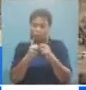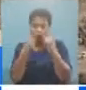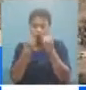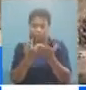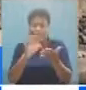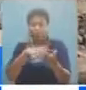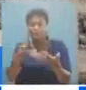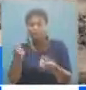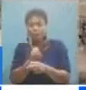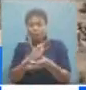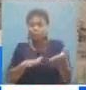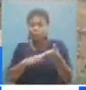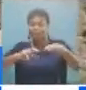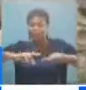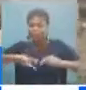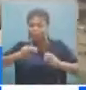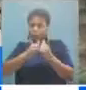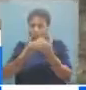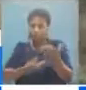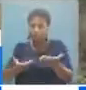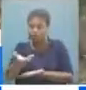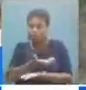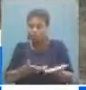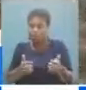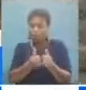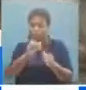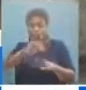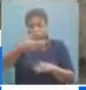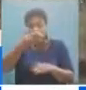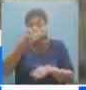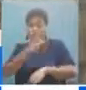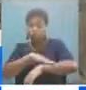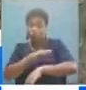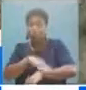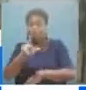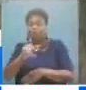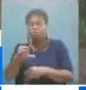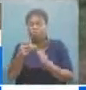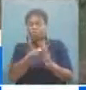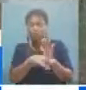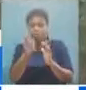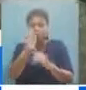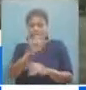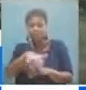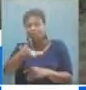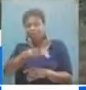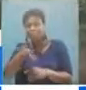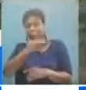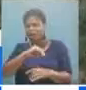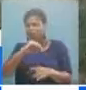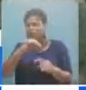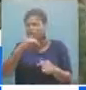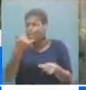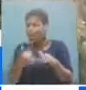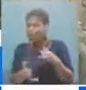emergência da Câmara Municipal da Praia. O documento está a ser socializado com os principais intervenientes e serão programadas visitas aos bairros mais